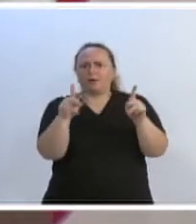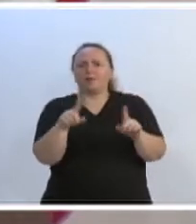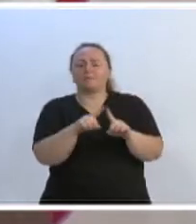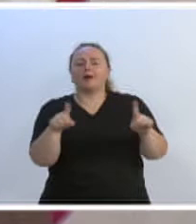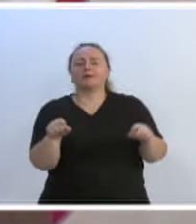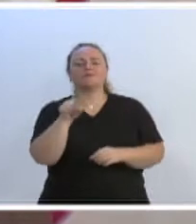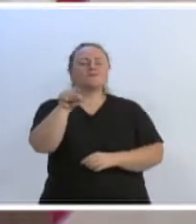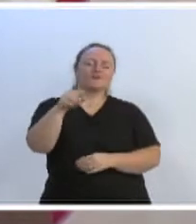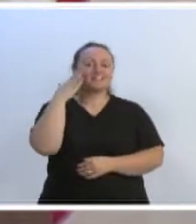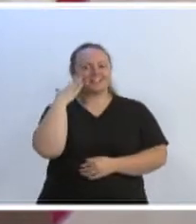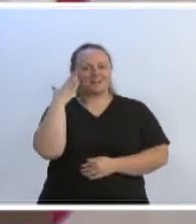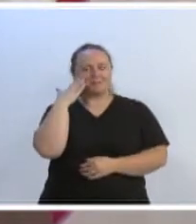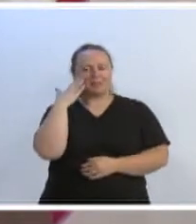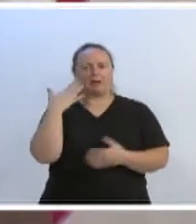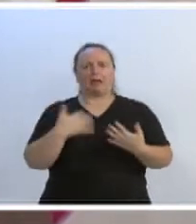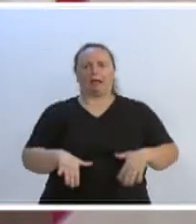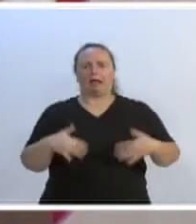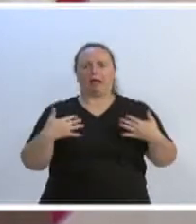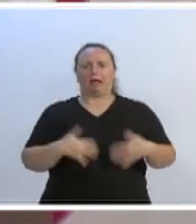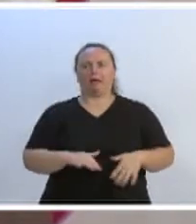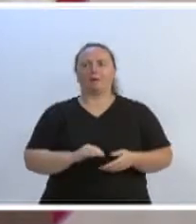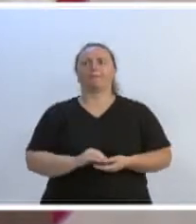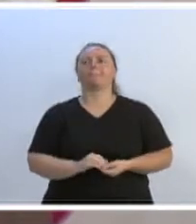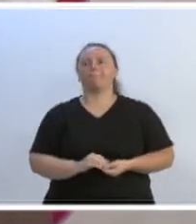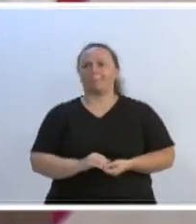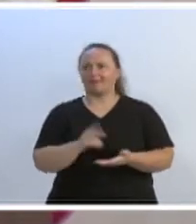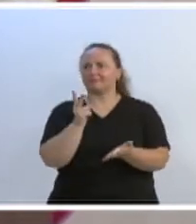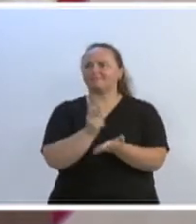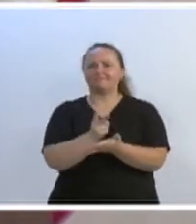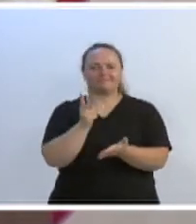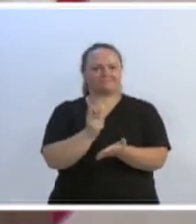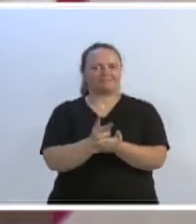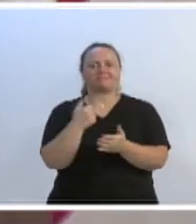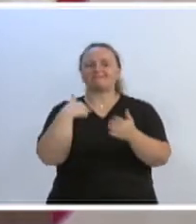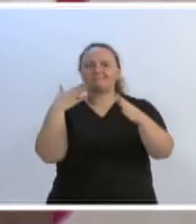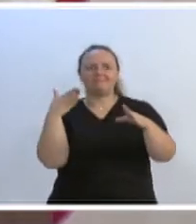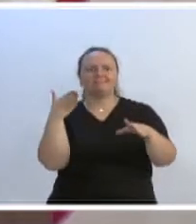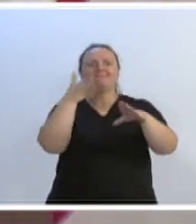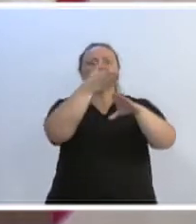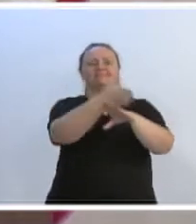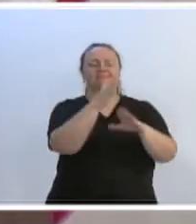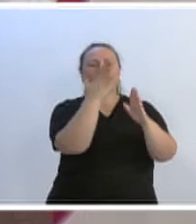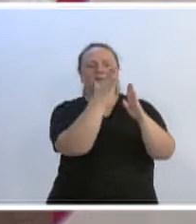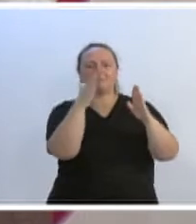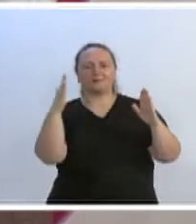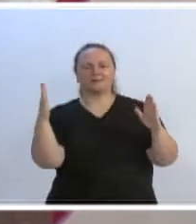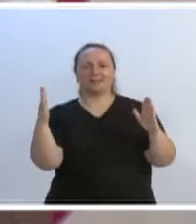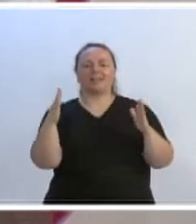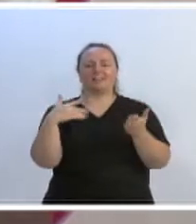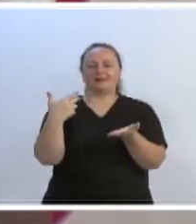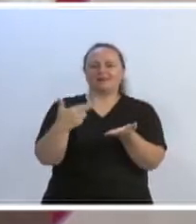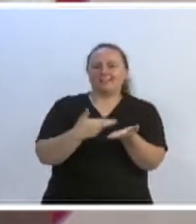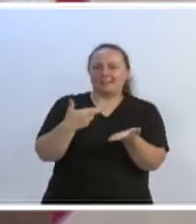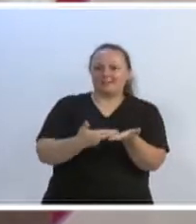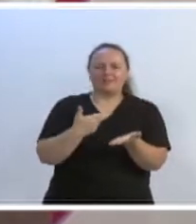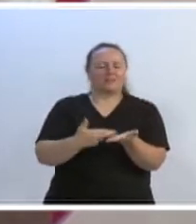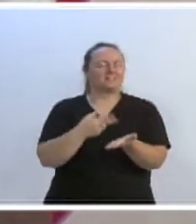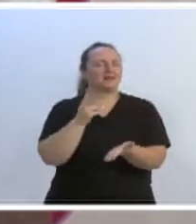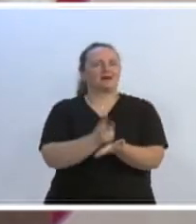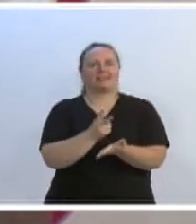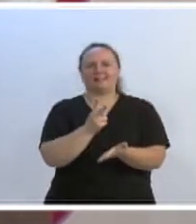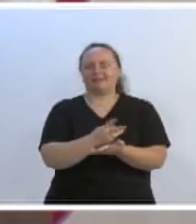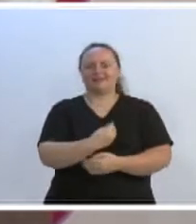notório reconhecimento em relação ao seio da nossa comunidade que tiveram a honra e o privilégio de presidirem a Fundação Cultural, que é o caso do professor Braulio, é o